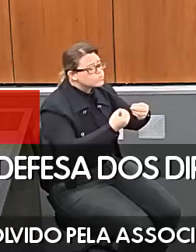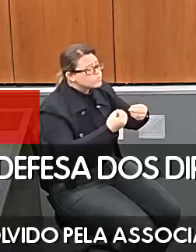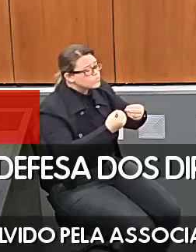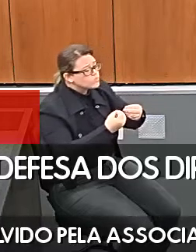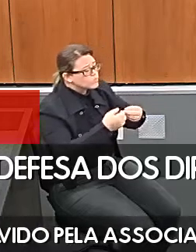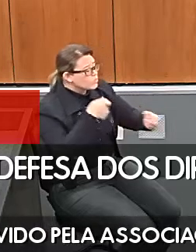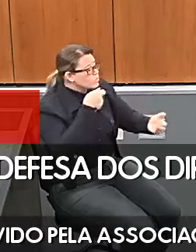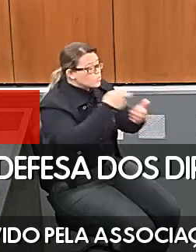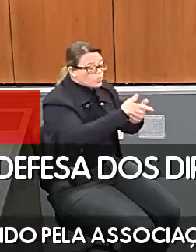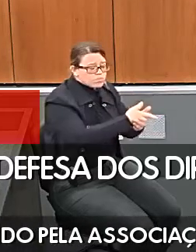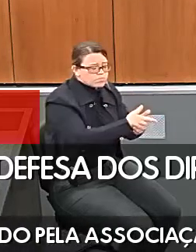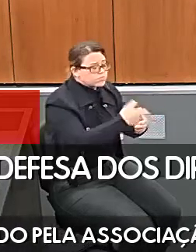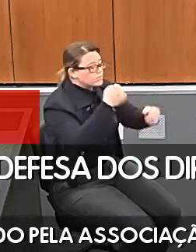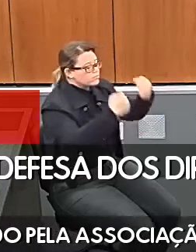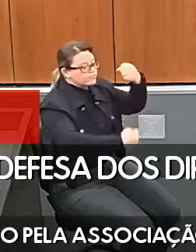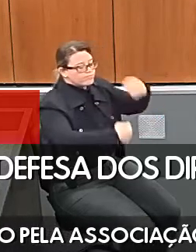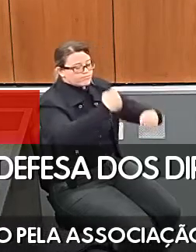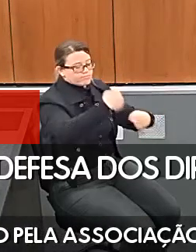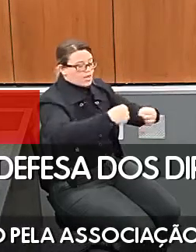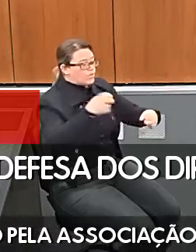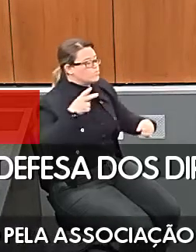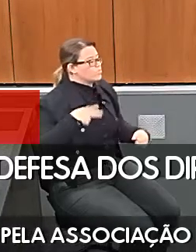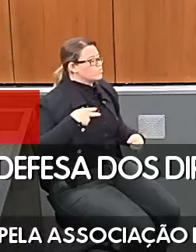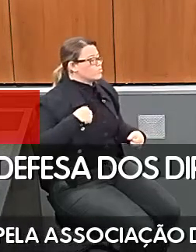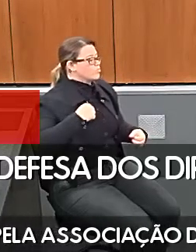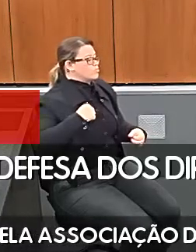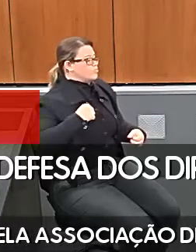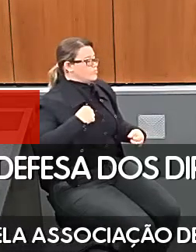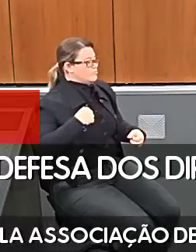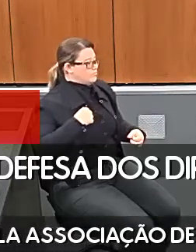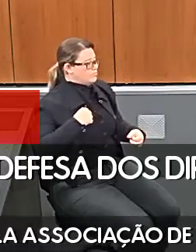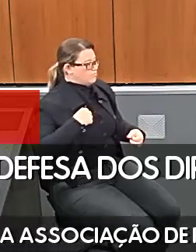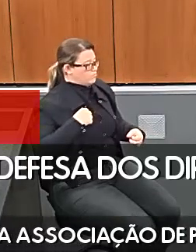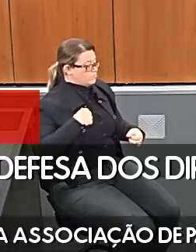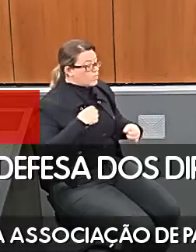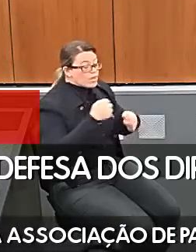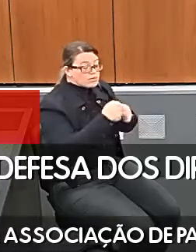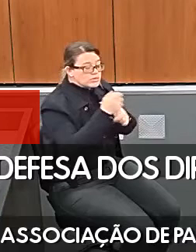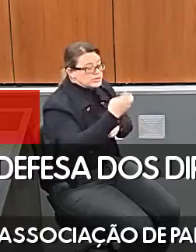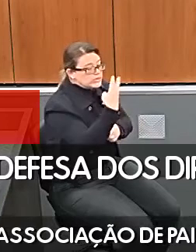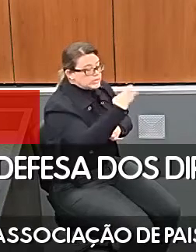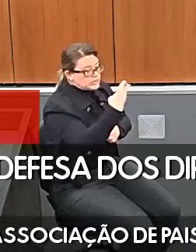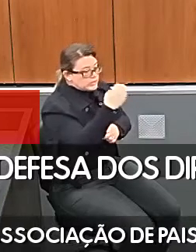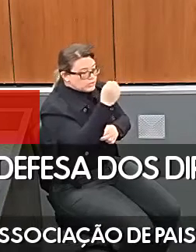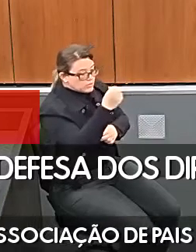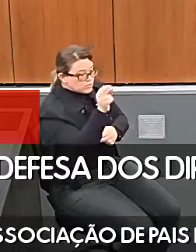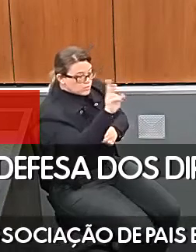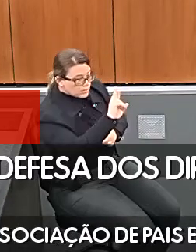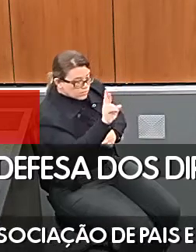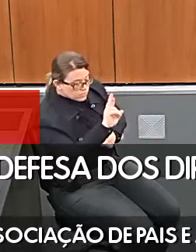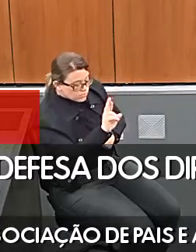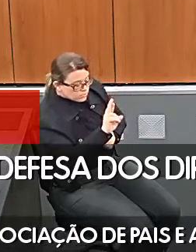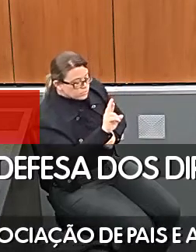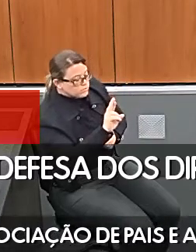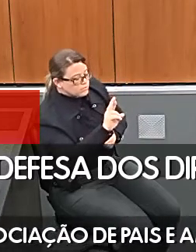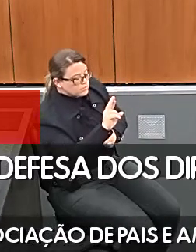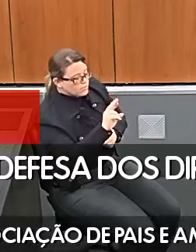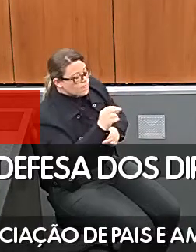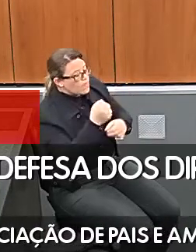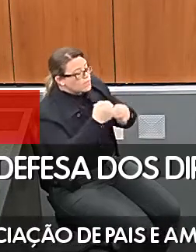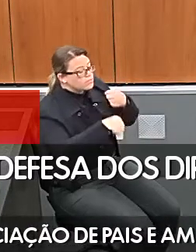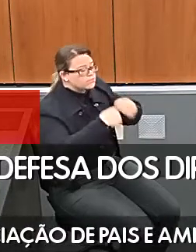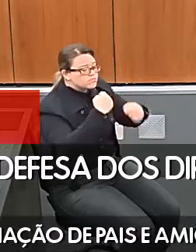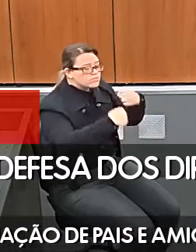pessoas com deficiência comprem o seu veículo com desconto de 30% do ICMS e a isenção total do